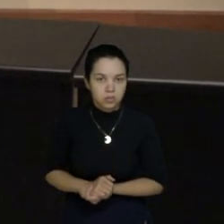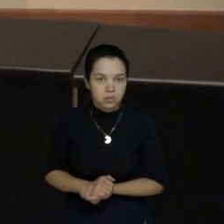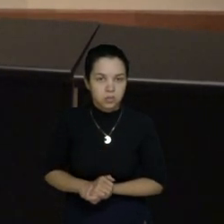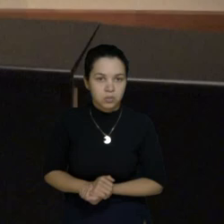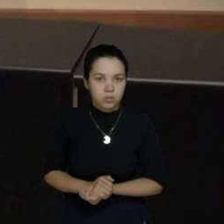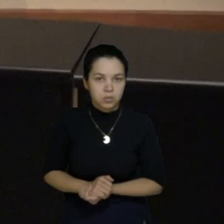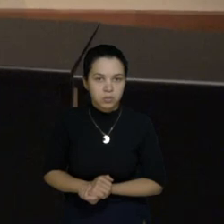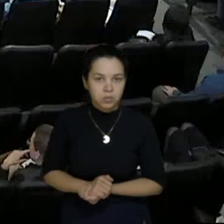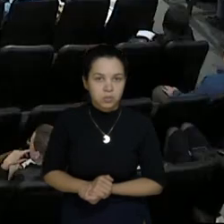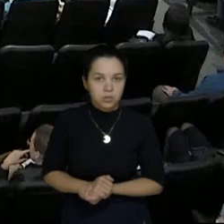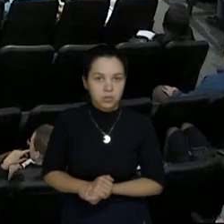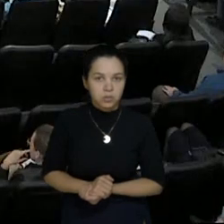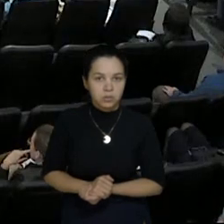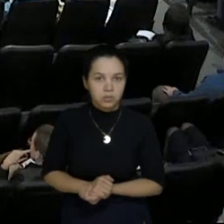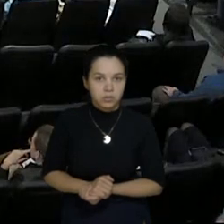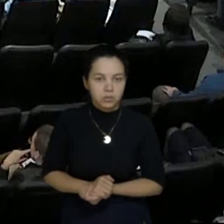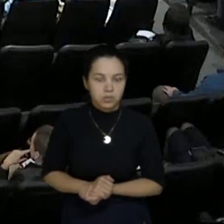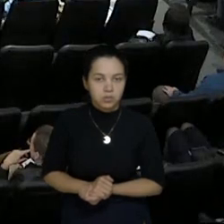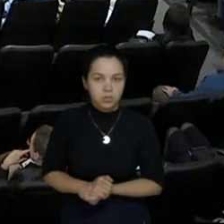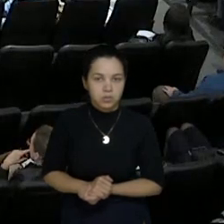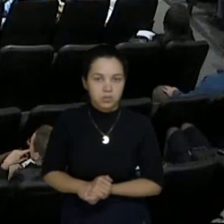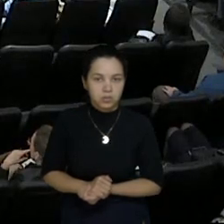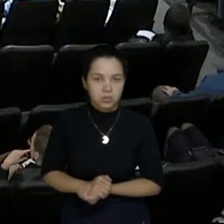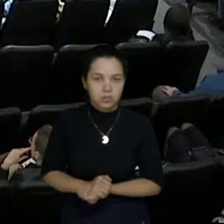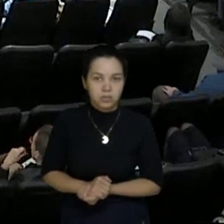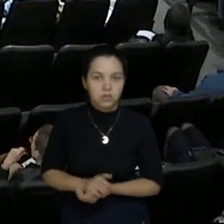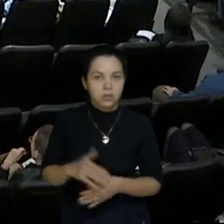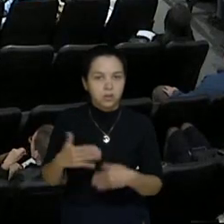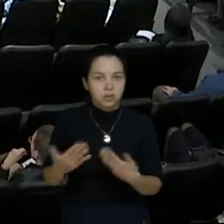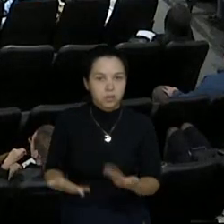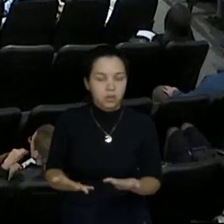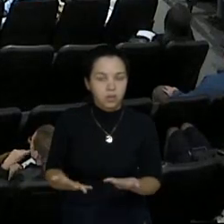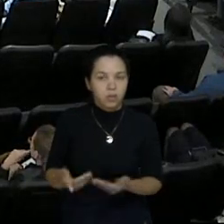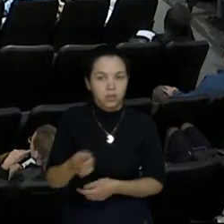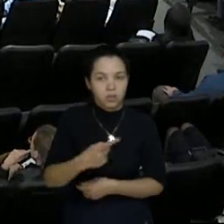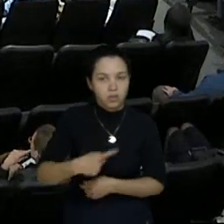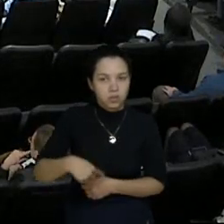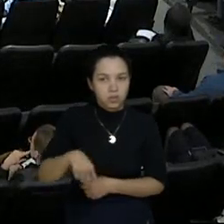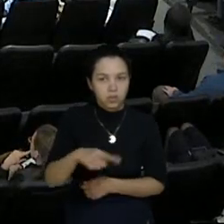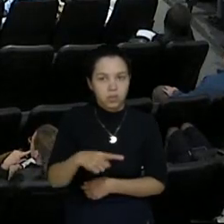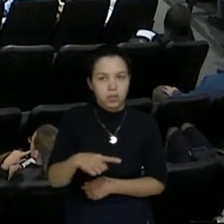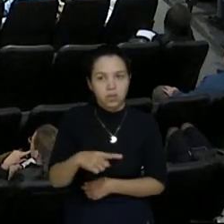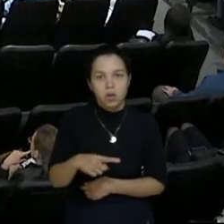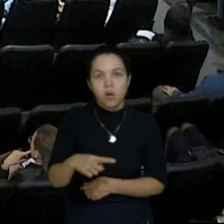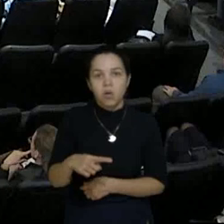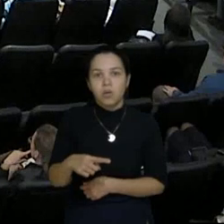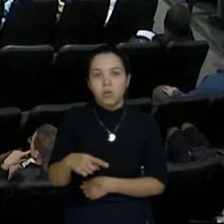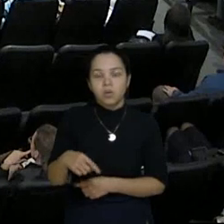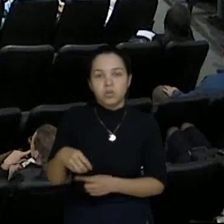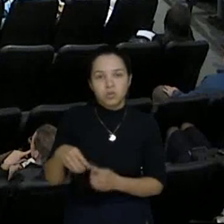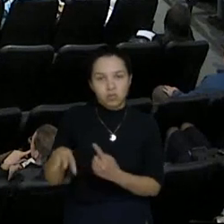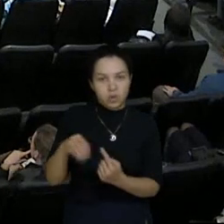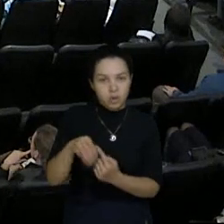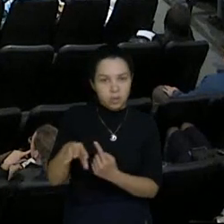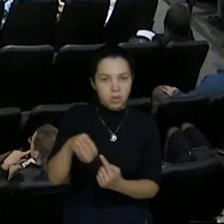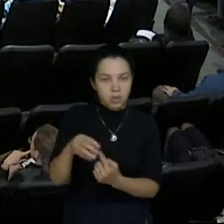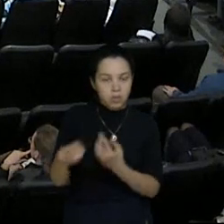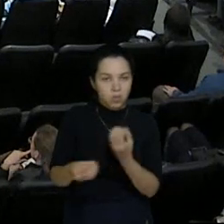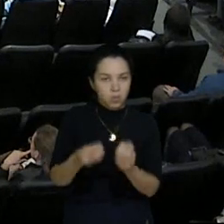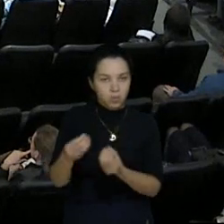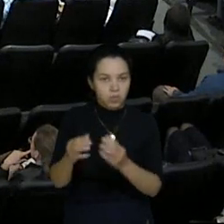10 minutos então qual é o nosso fluxo de de encaminhamento a